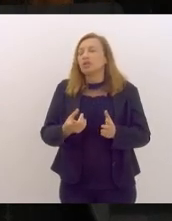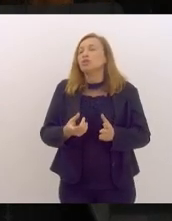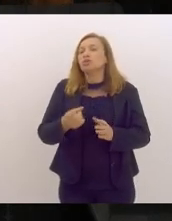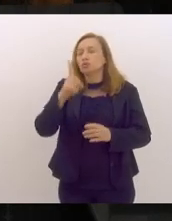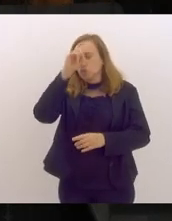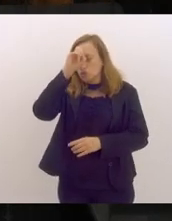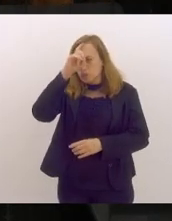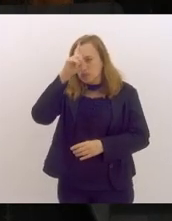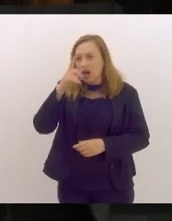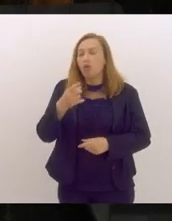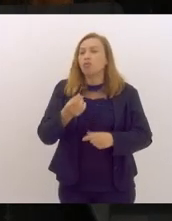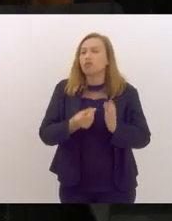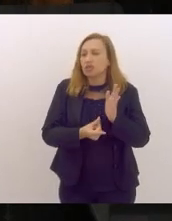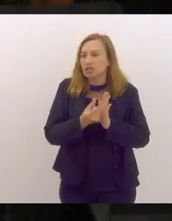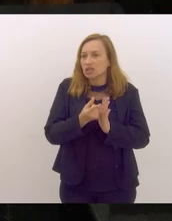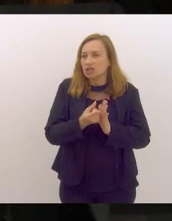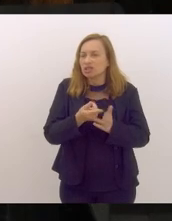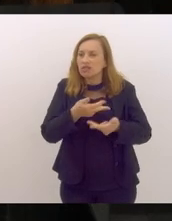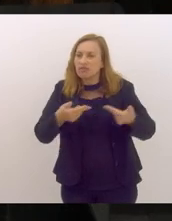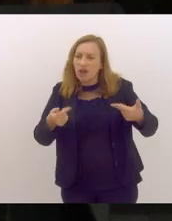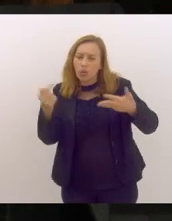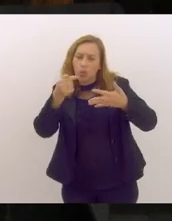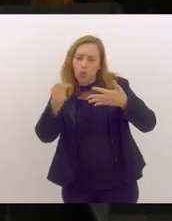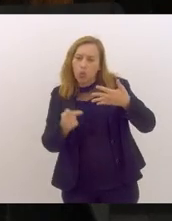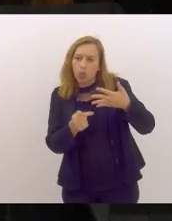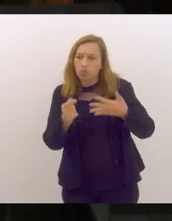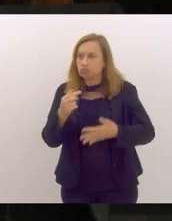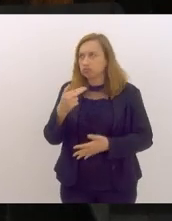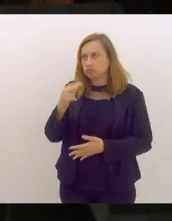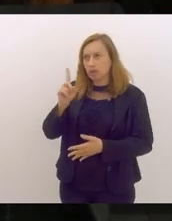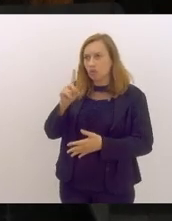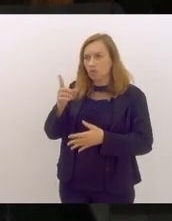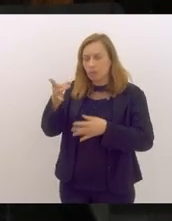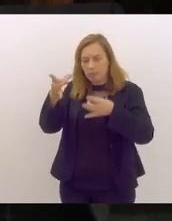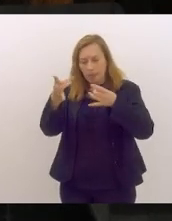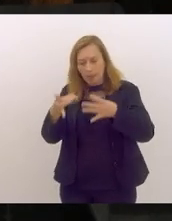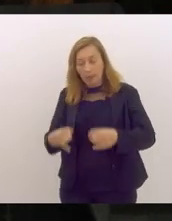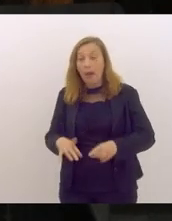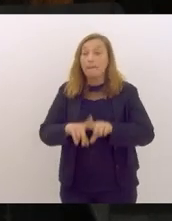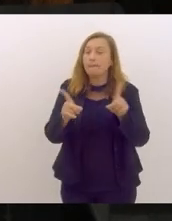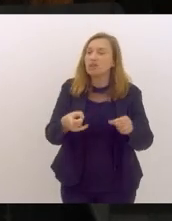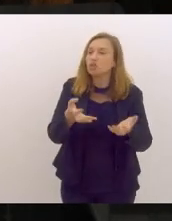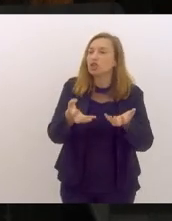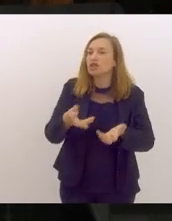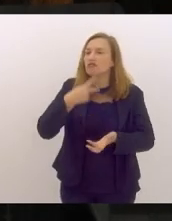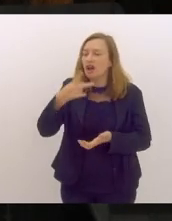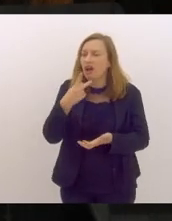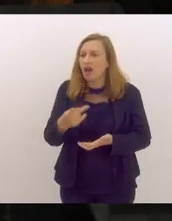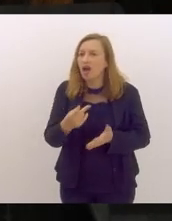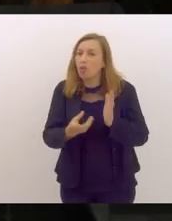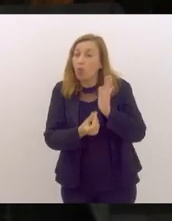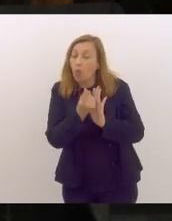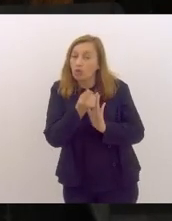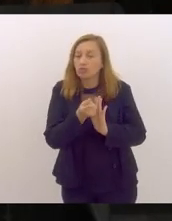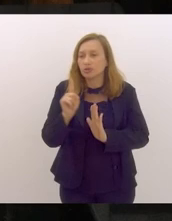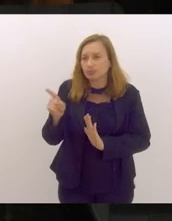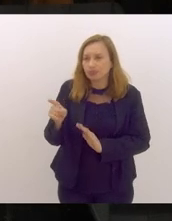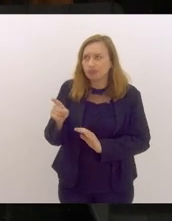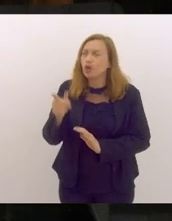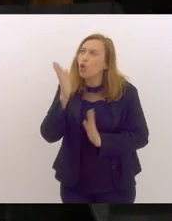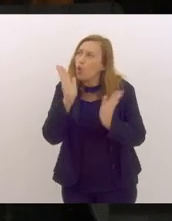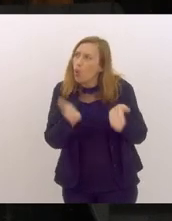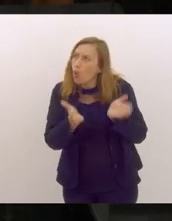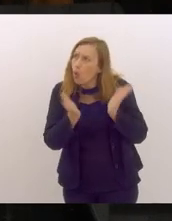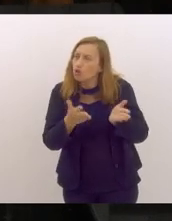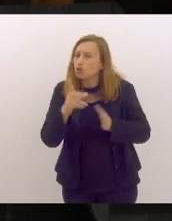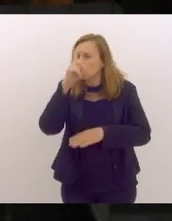hospital, e aqui tem uma série de aspectos que eu não vou aqui, que não vou detalhar, mas eu queria ressaltar a questão orçamentária. Hoje,